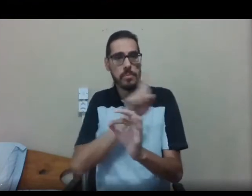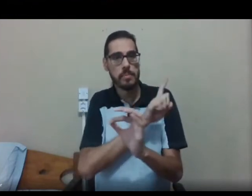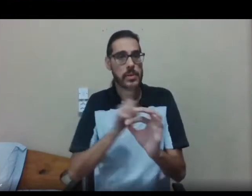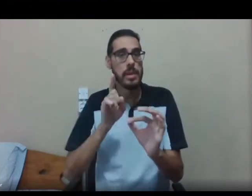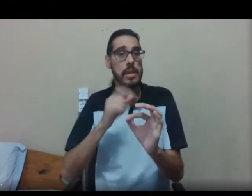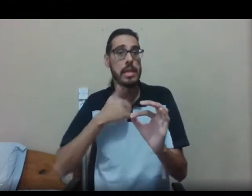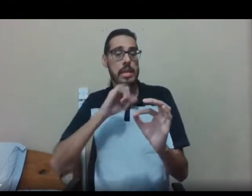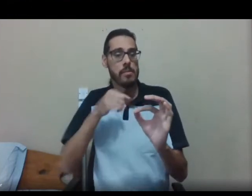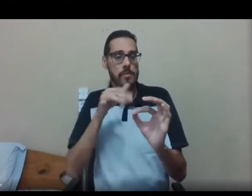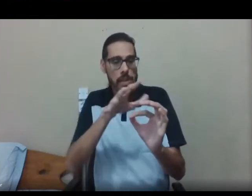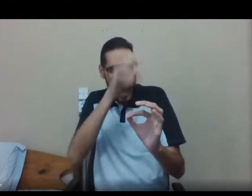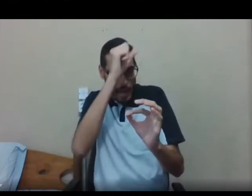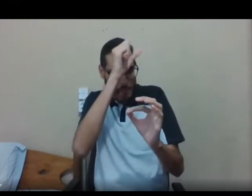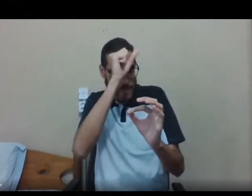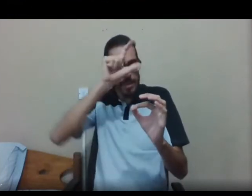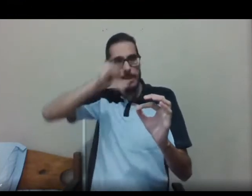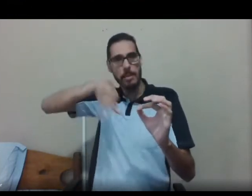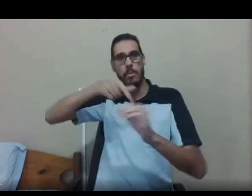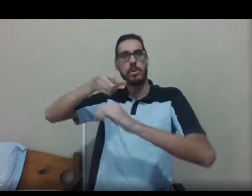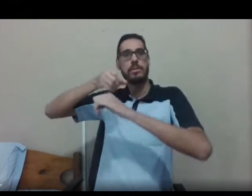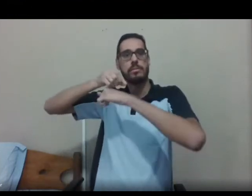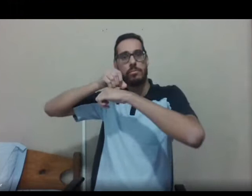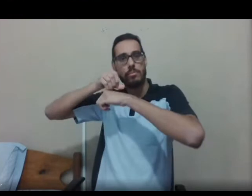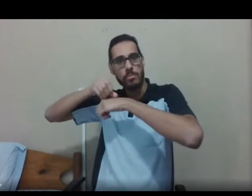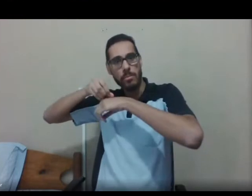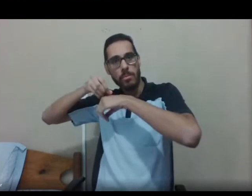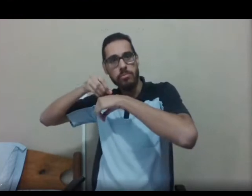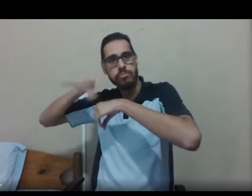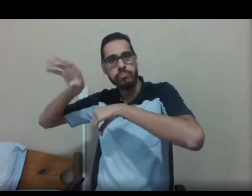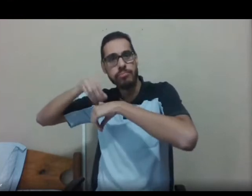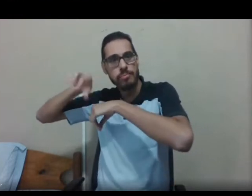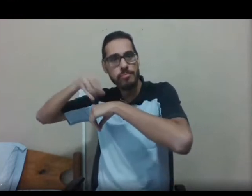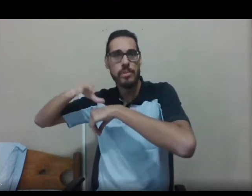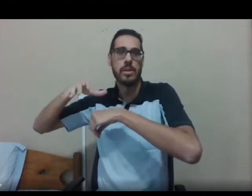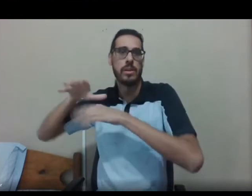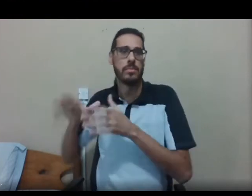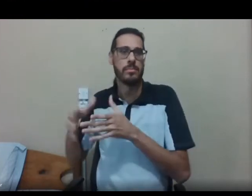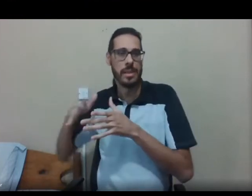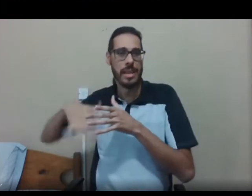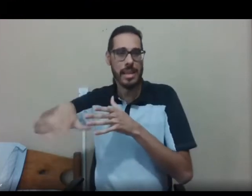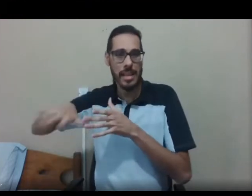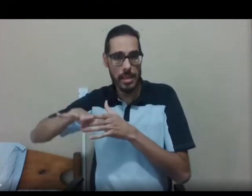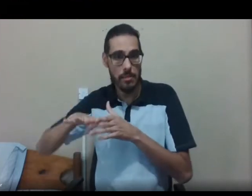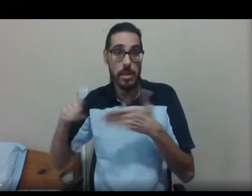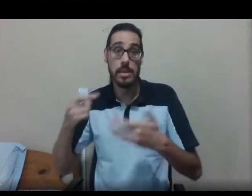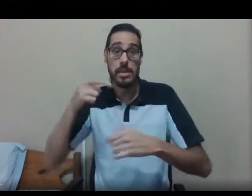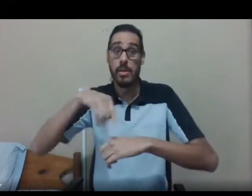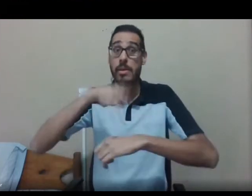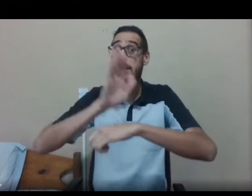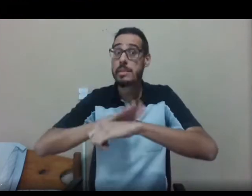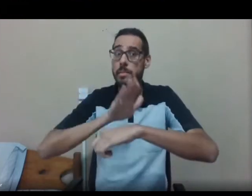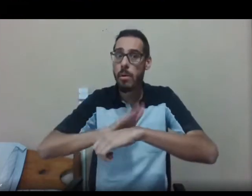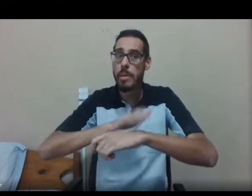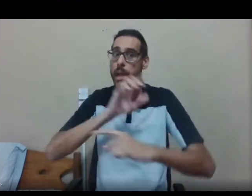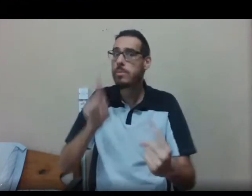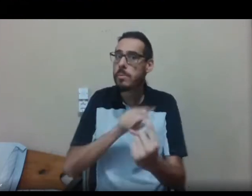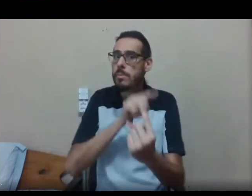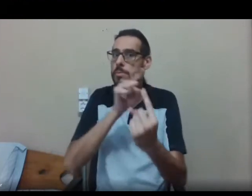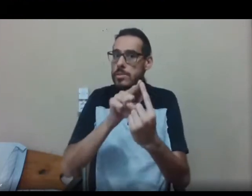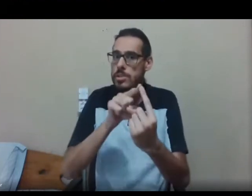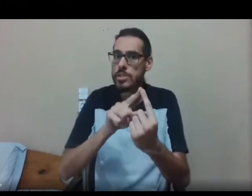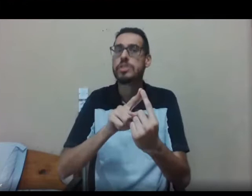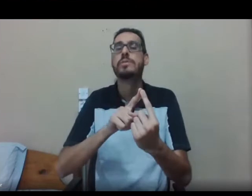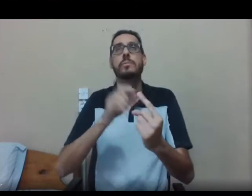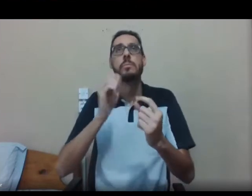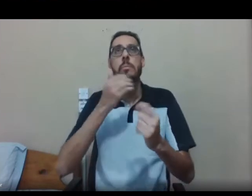nessa oficina, também de você trabalhar recursos de interação, né, com os estudantes